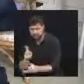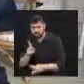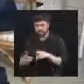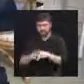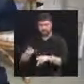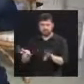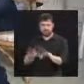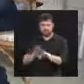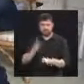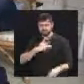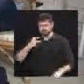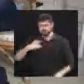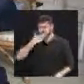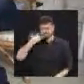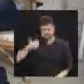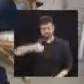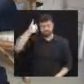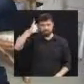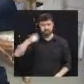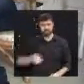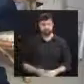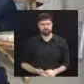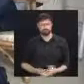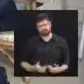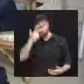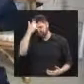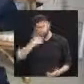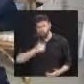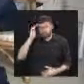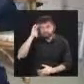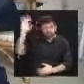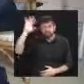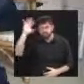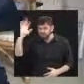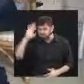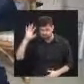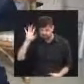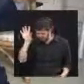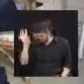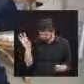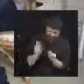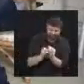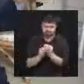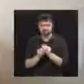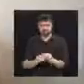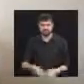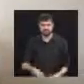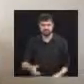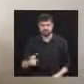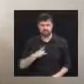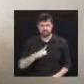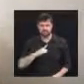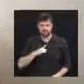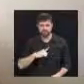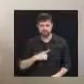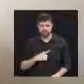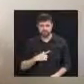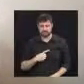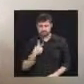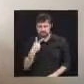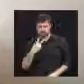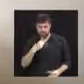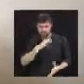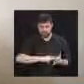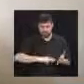com isso, ganha com saúde, né? Exatamente. Eu gostaria, o meu maior sonho, agora sintetizando tudo, o meu maior sonho seria ter pelo menos